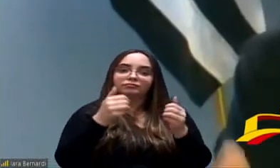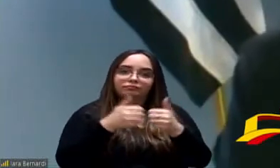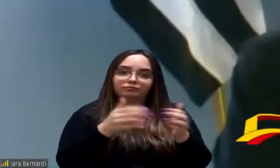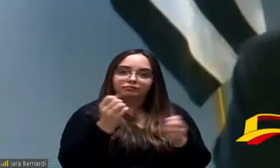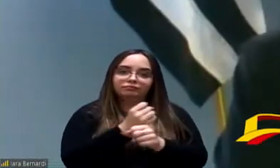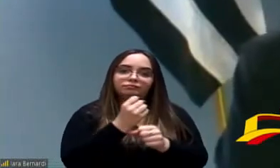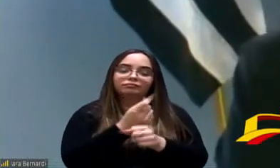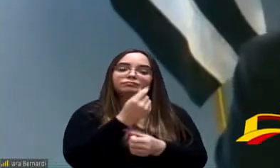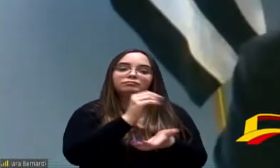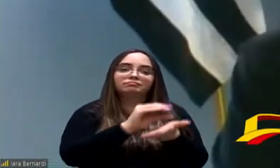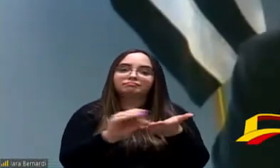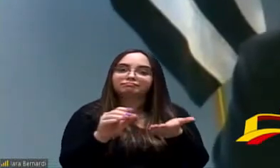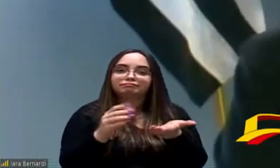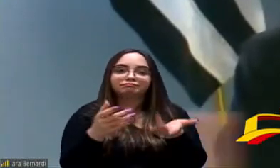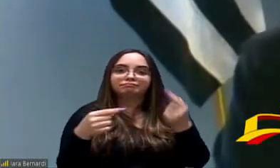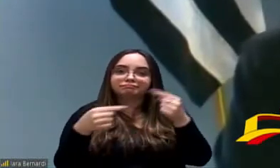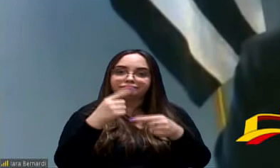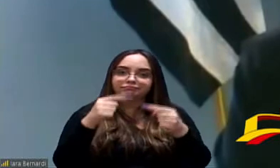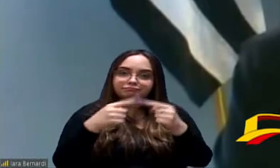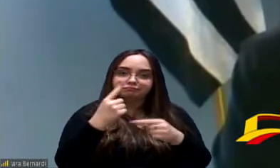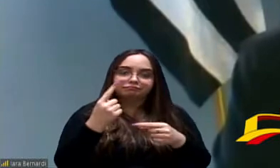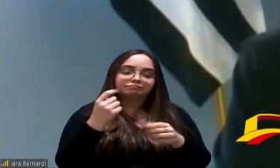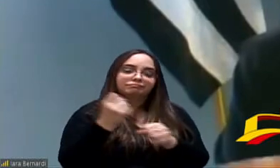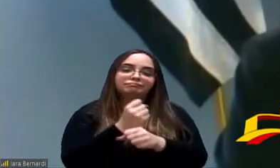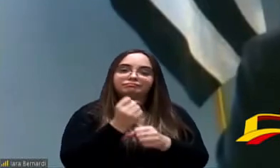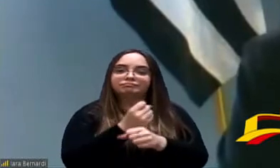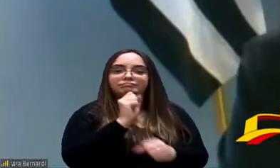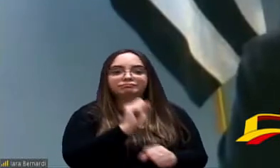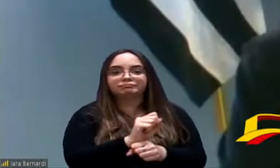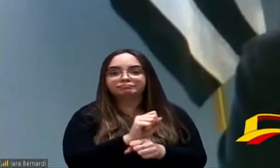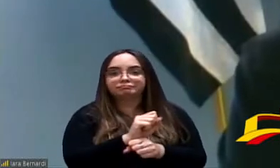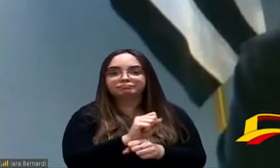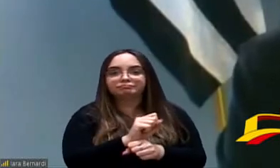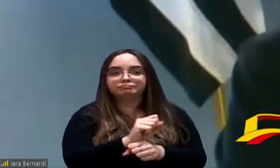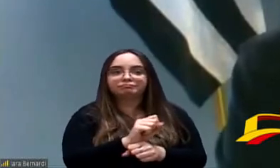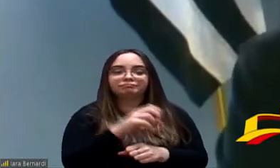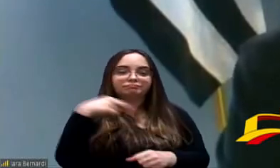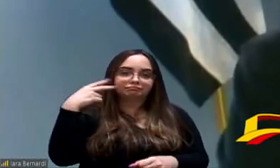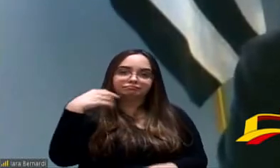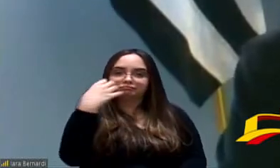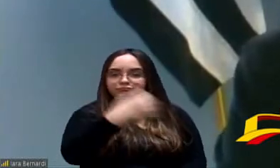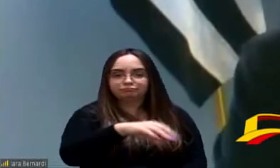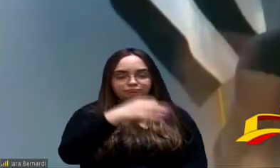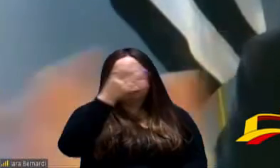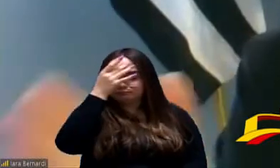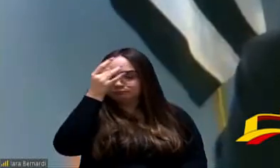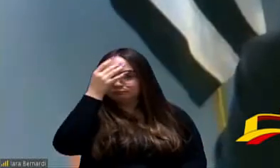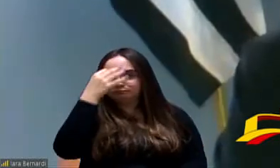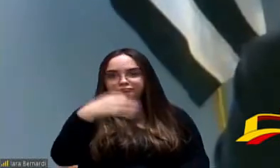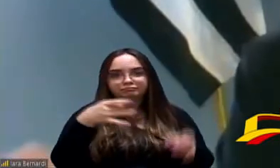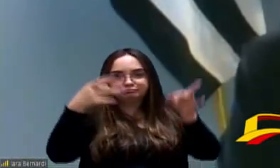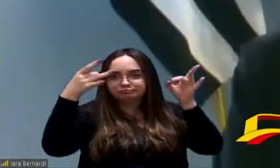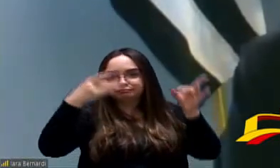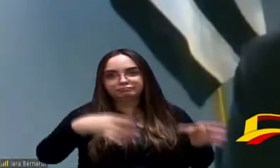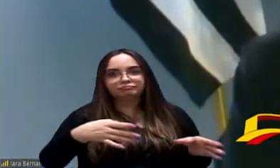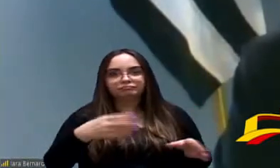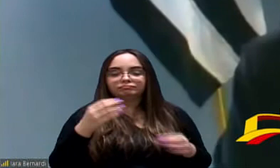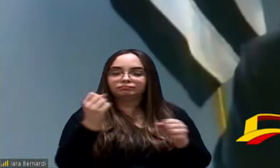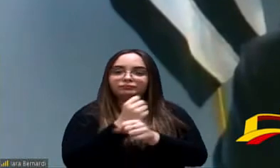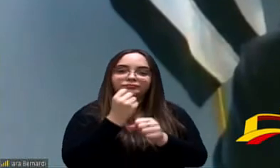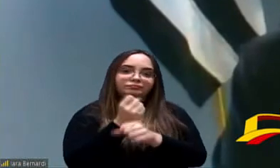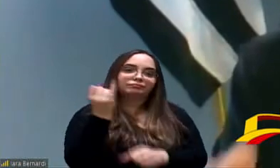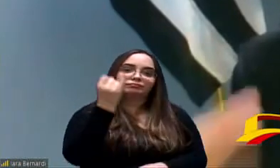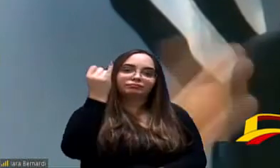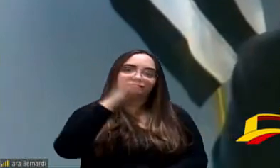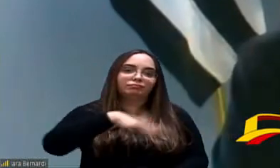os valores já não batiam mais, e a obra parou, e está correto tudo que o vereador Dillon apresentou aí, abandonado uma obra importantíssima para